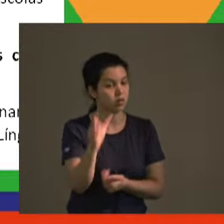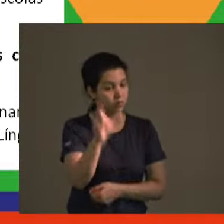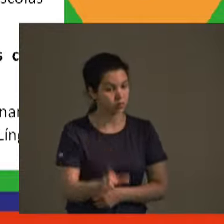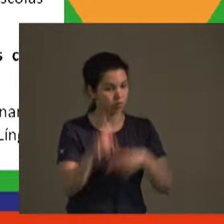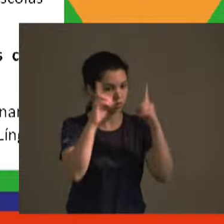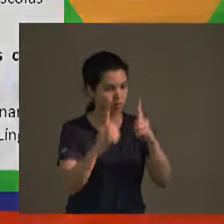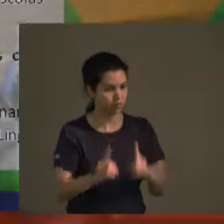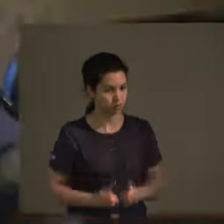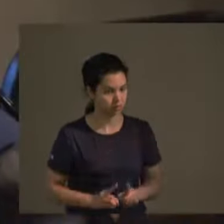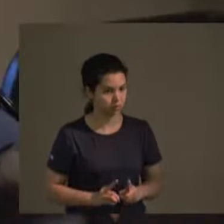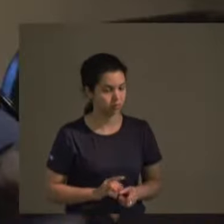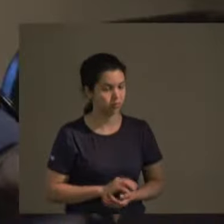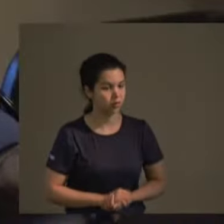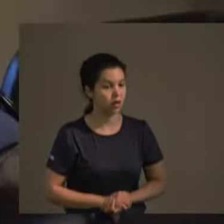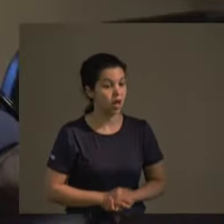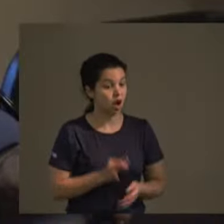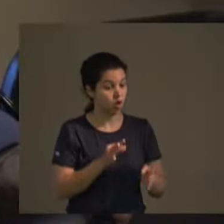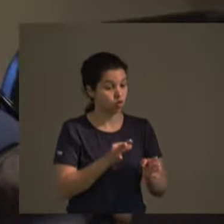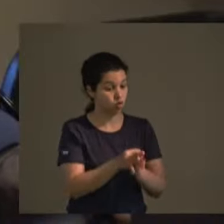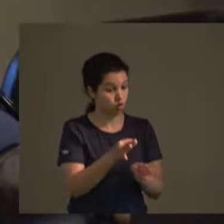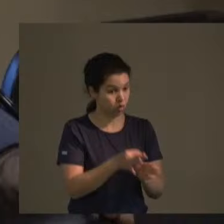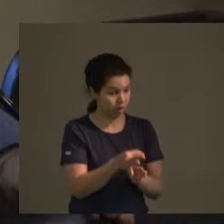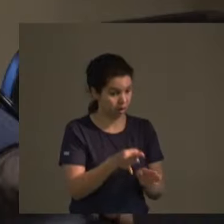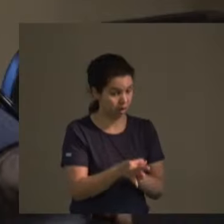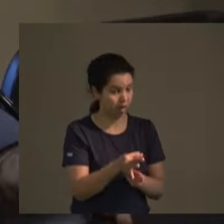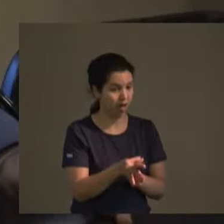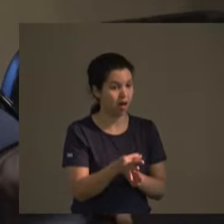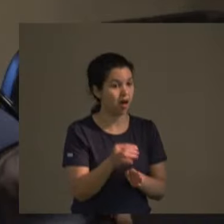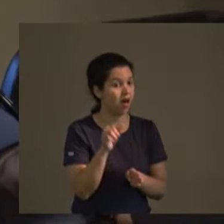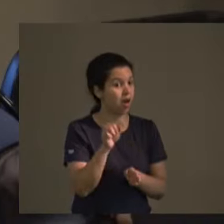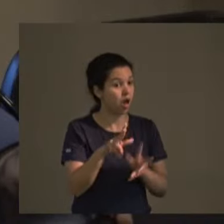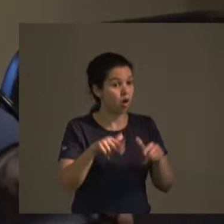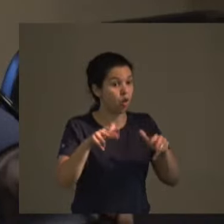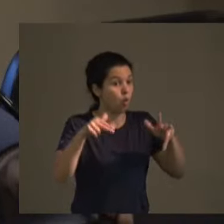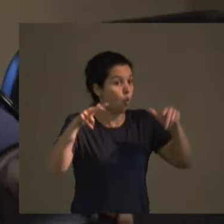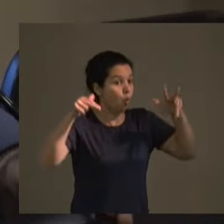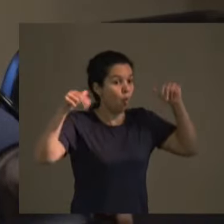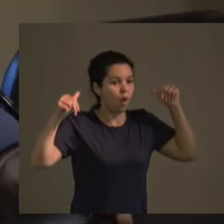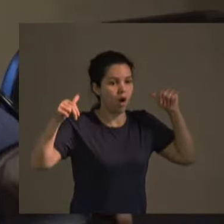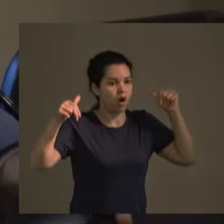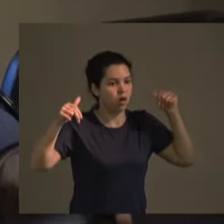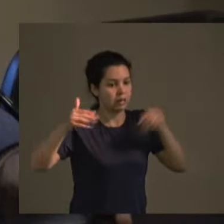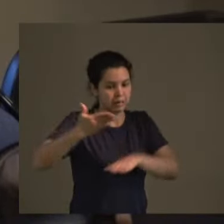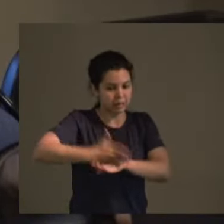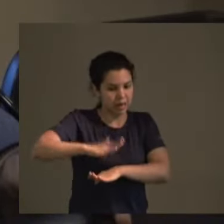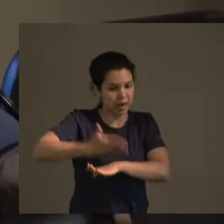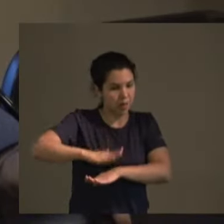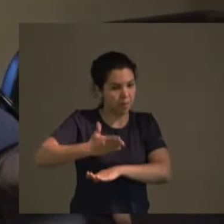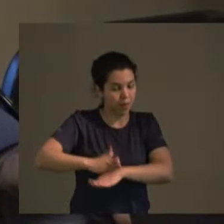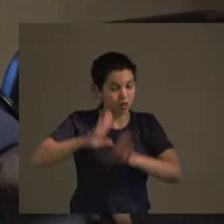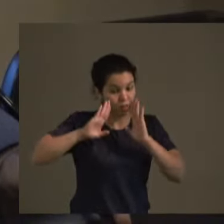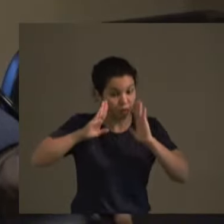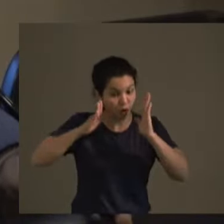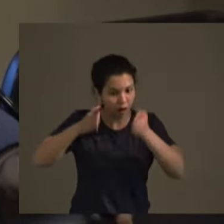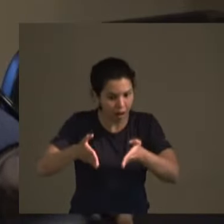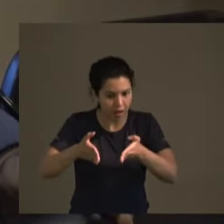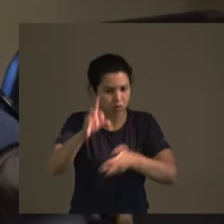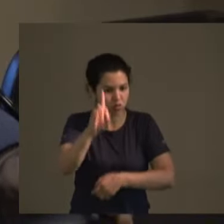conselheiros tutelares nunca tiveram a capacitação sobre os direitos das crianças com deficiência, sabiam disso?